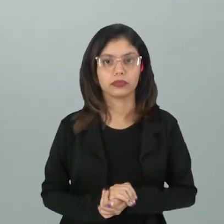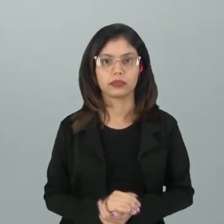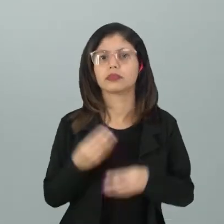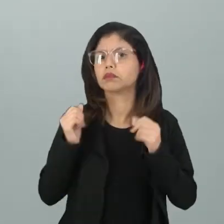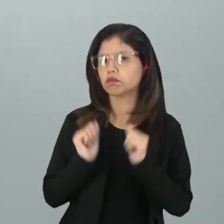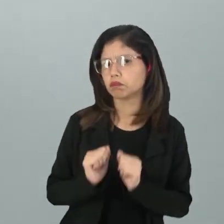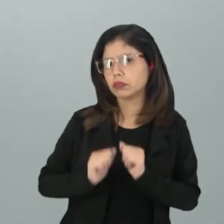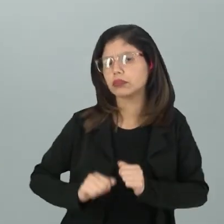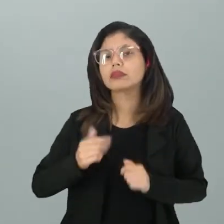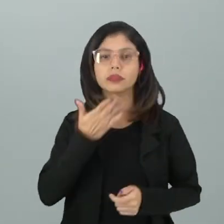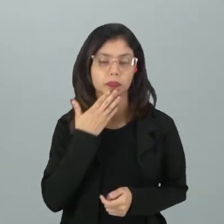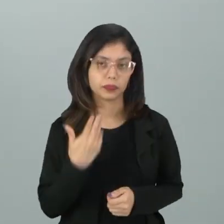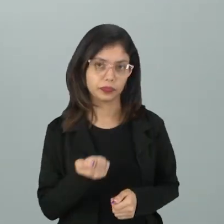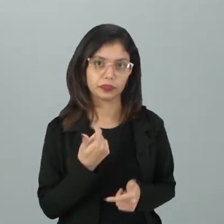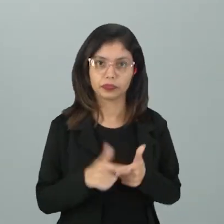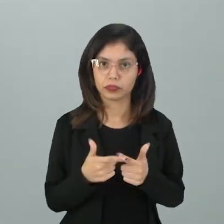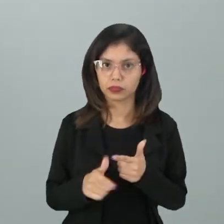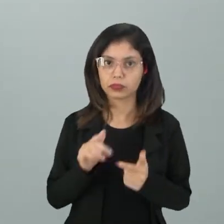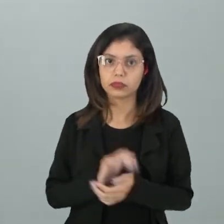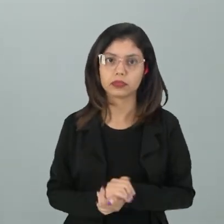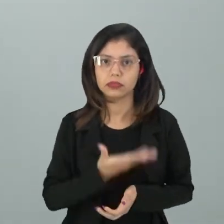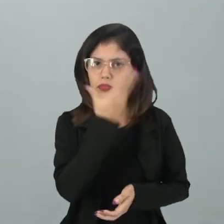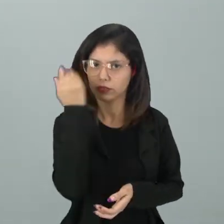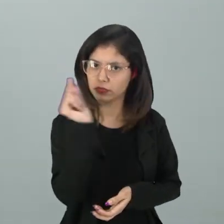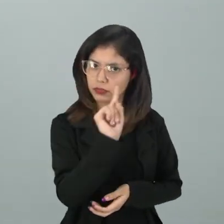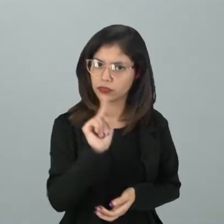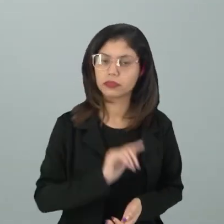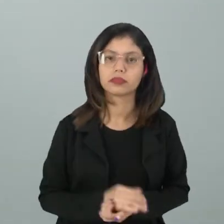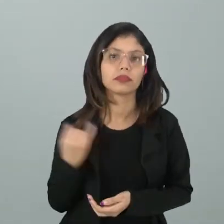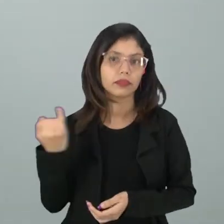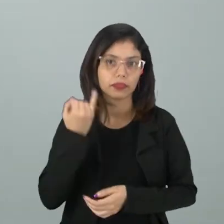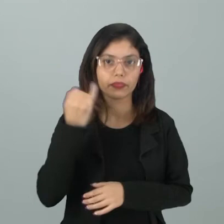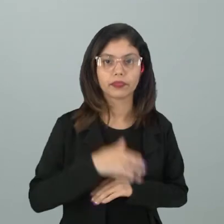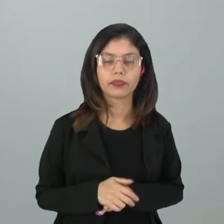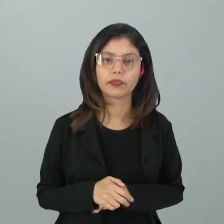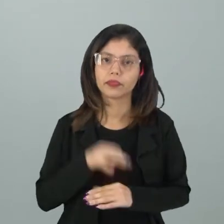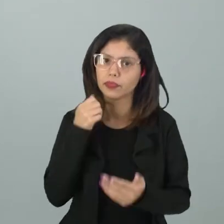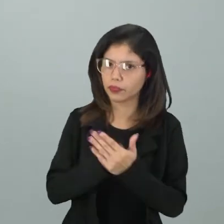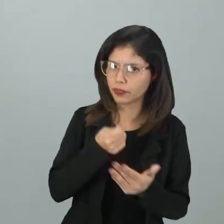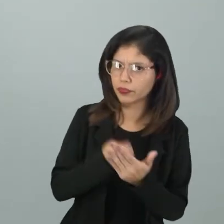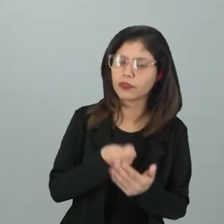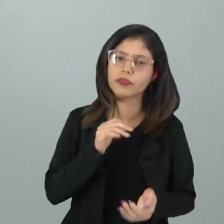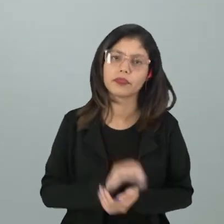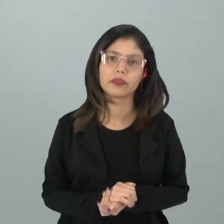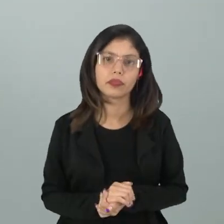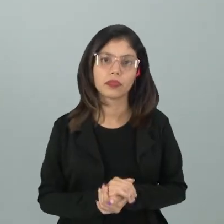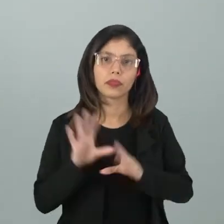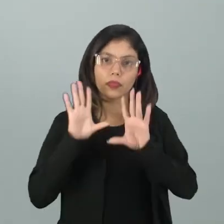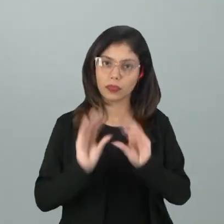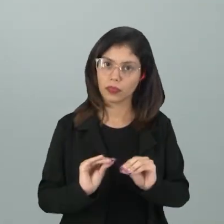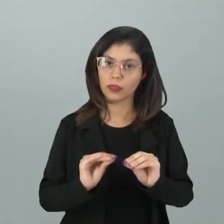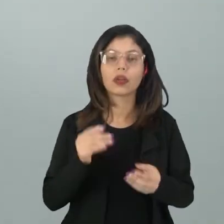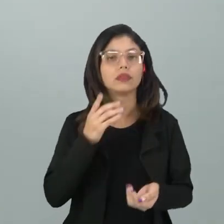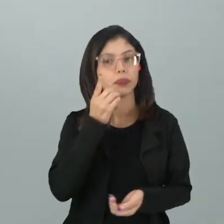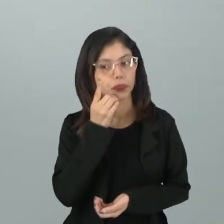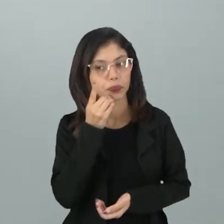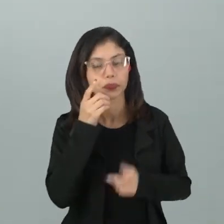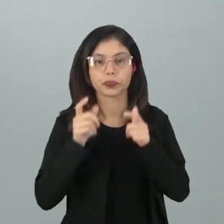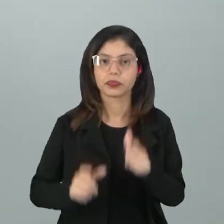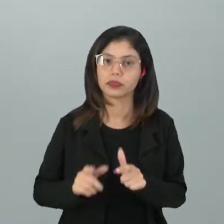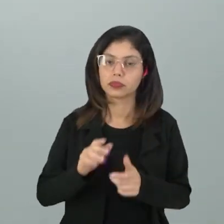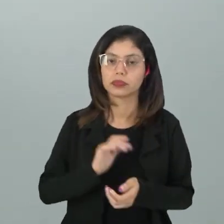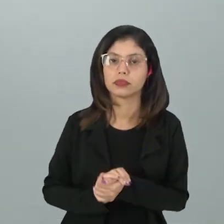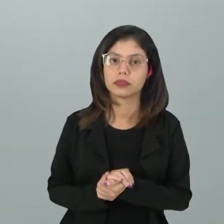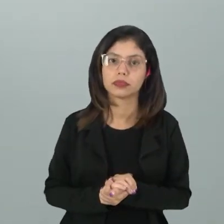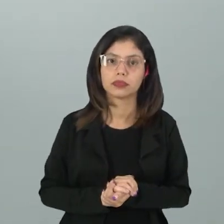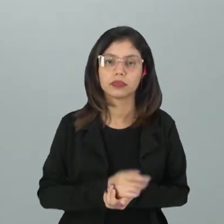quem pode resolver este problema, tá? Não esqueçam, coisas importantes: convencer, colocar local e data,